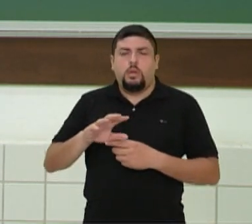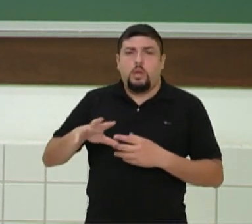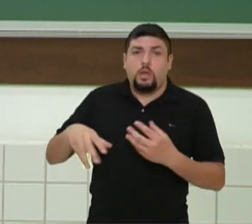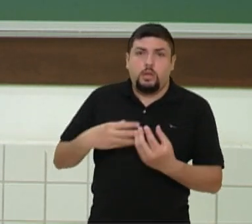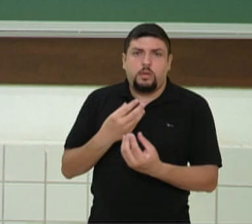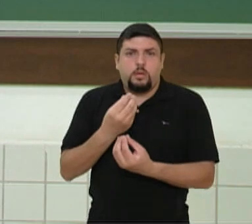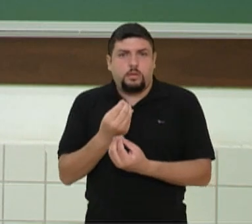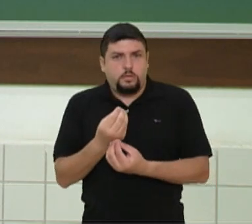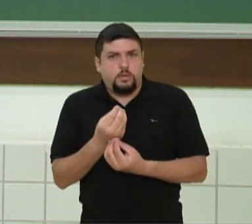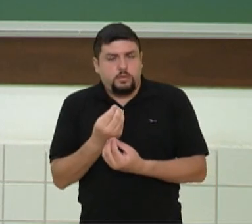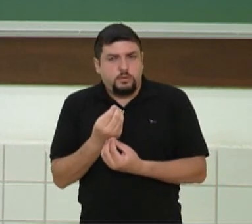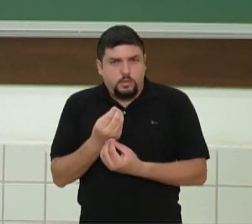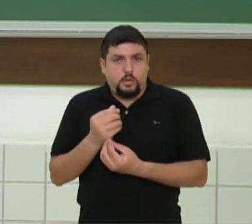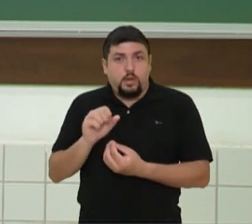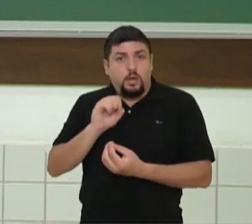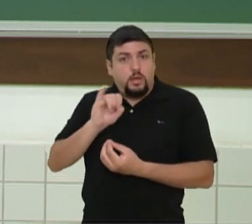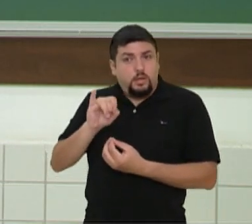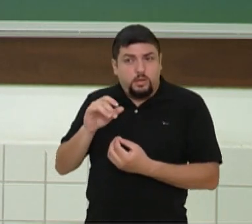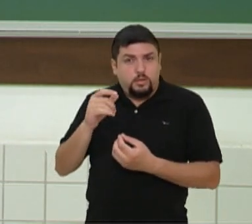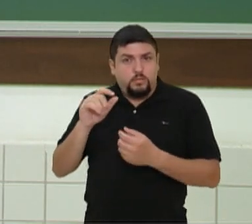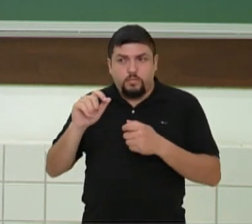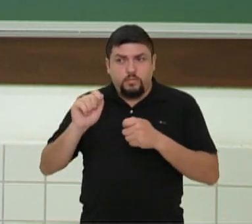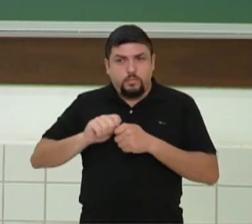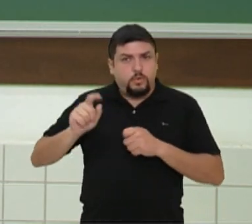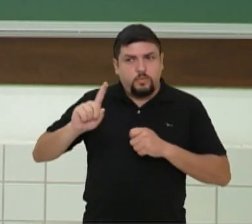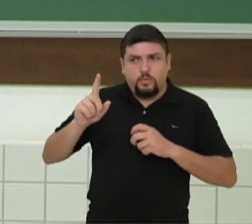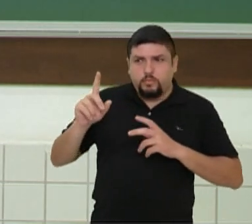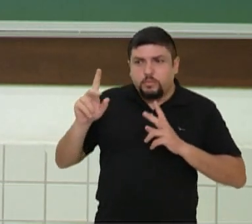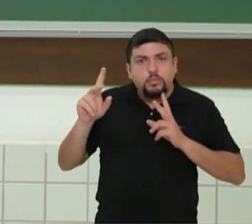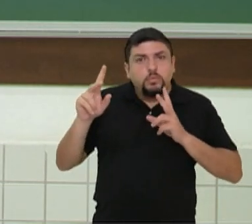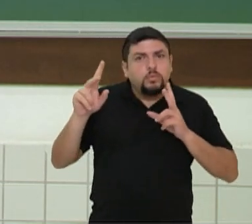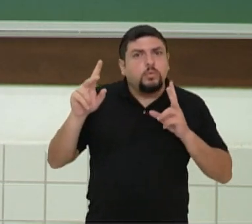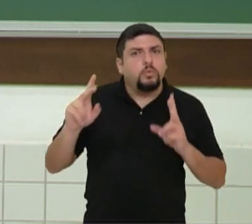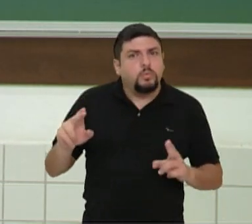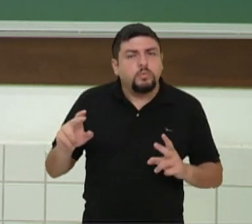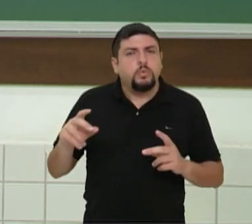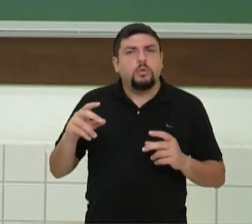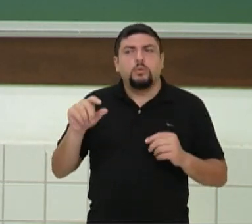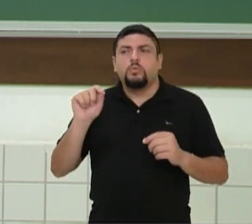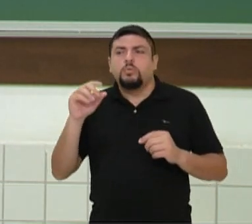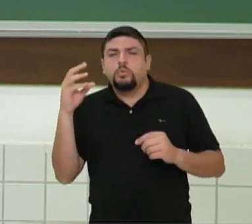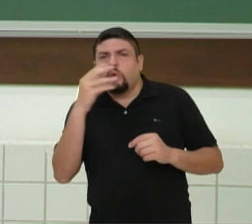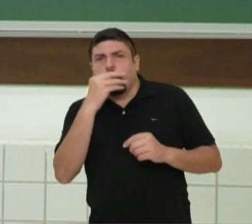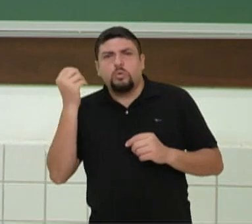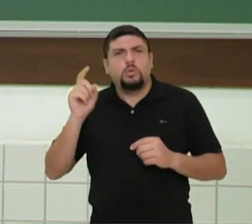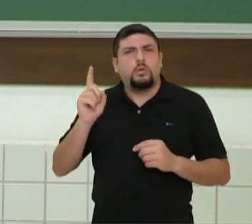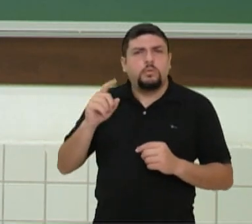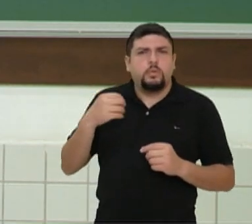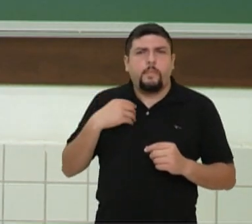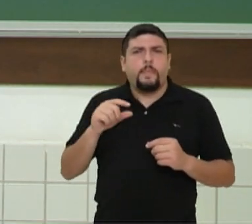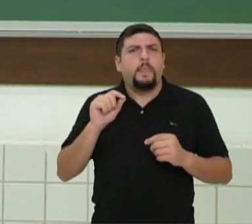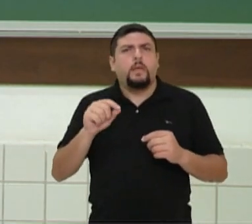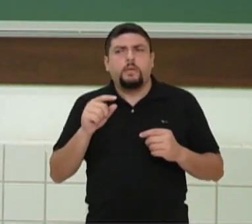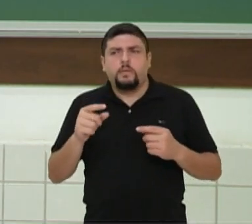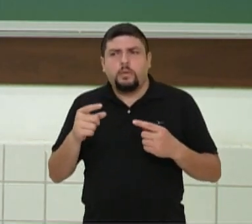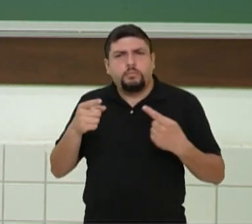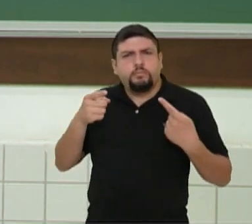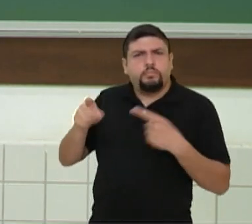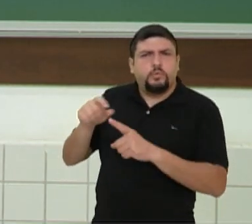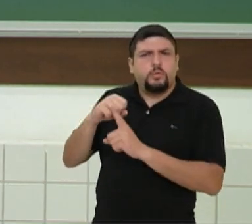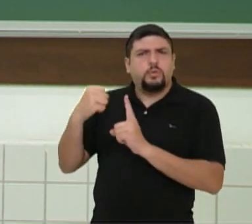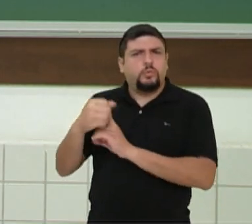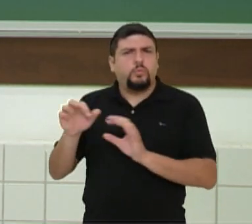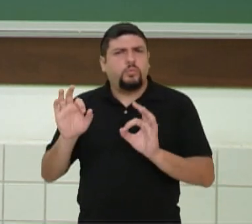não faça exatamente aquilo que nós pretendíamos, que fizesse, que nós gostamos, a arte que não faz crítica social, a arte que não tem esse aspecto